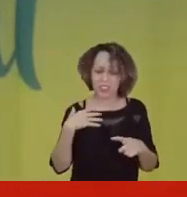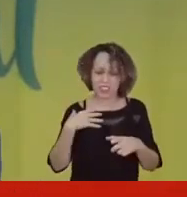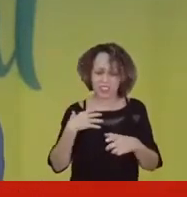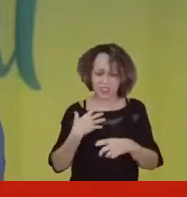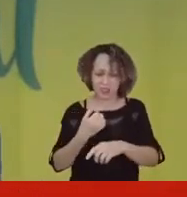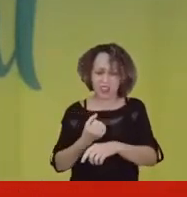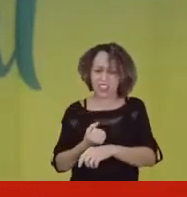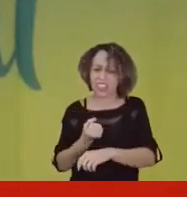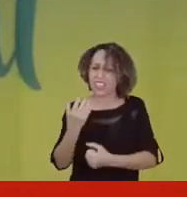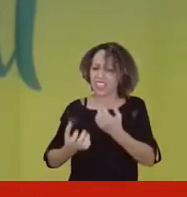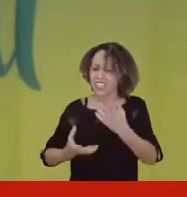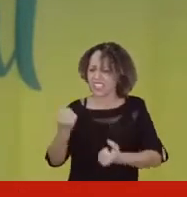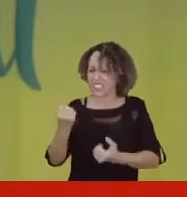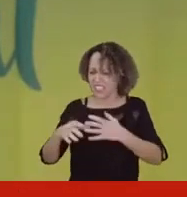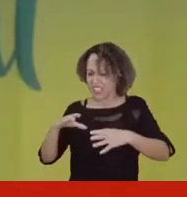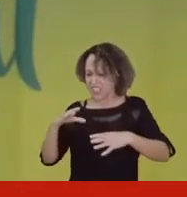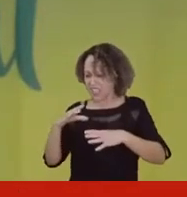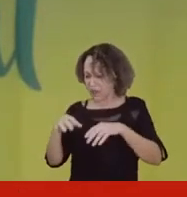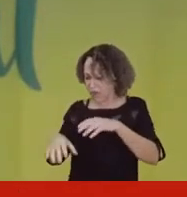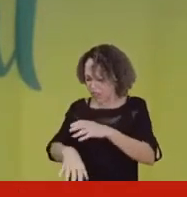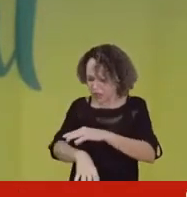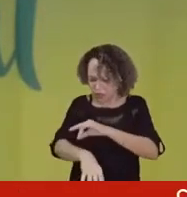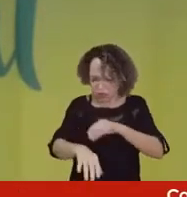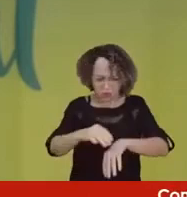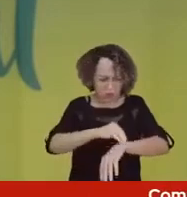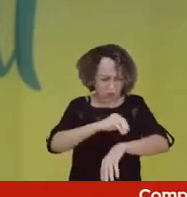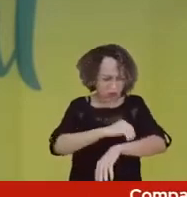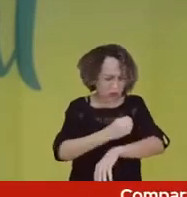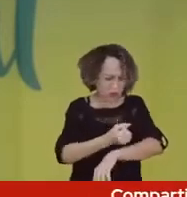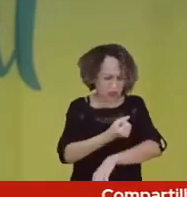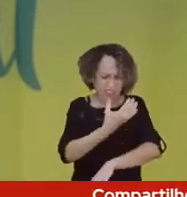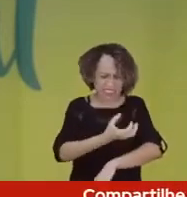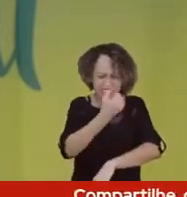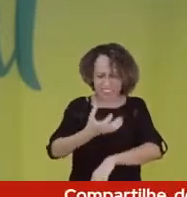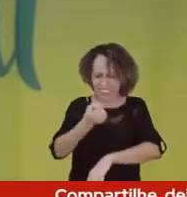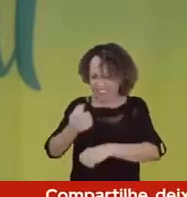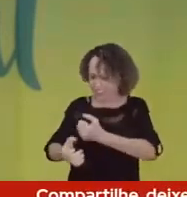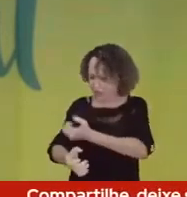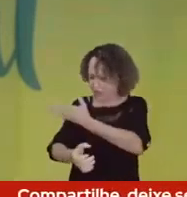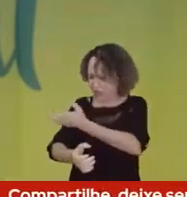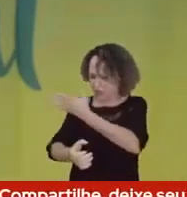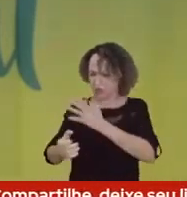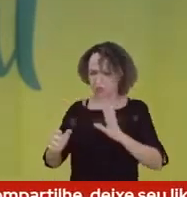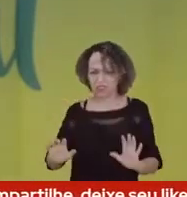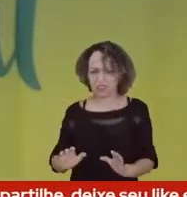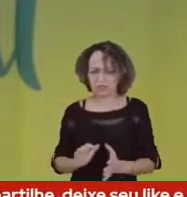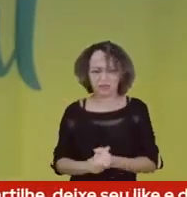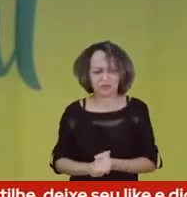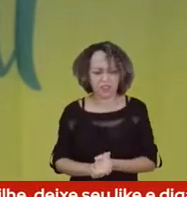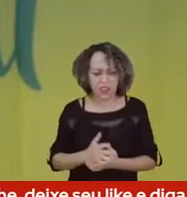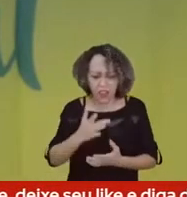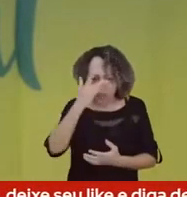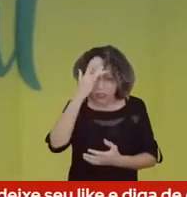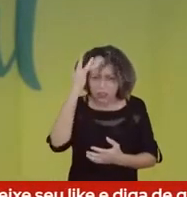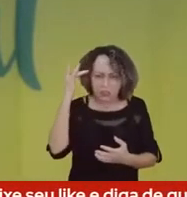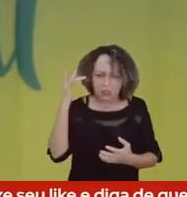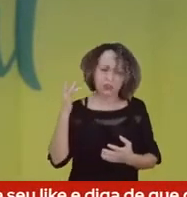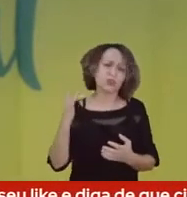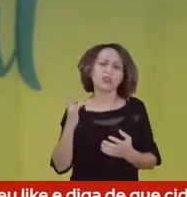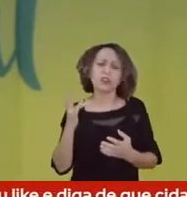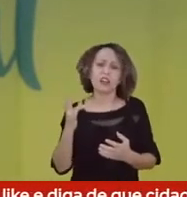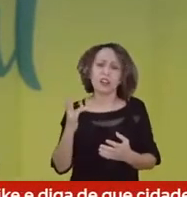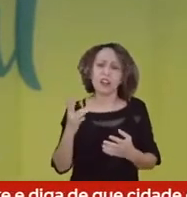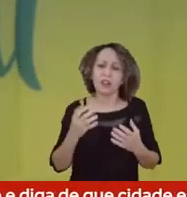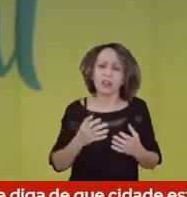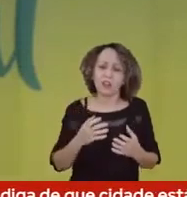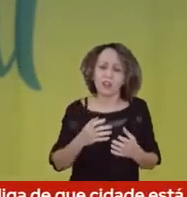durante a pandemia, se empenhou de uma maneira, isso é uma organização da sociedade civil, de coletar a cesta básica e entregar para as